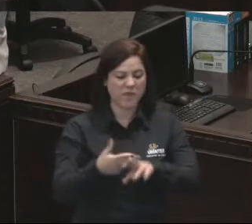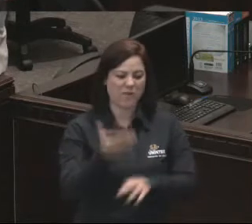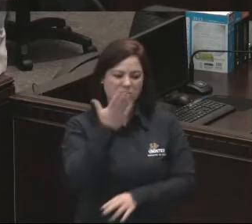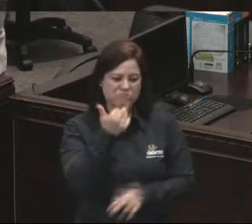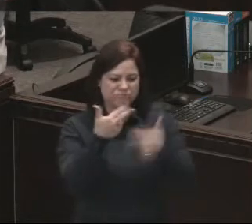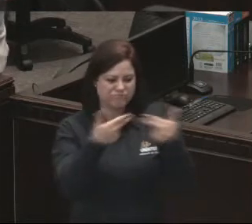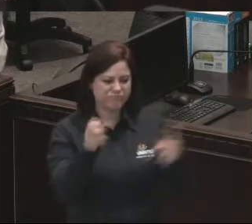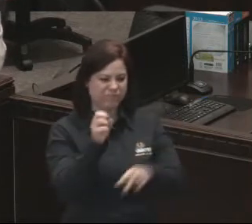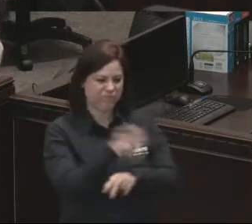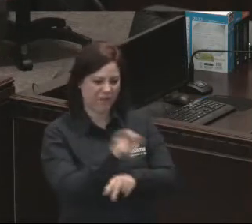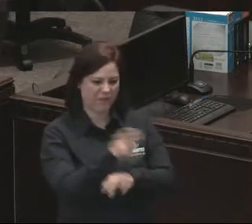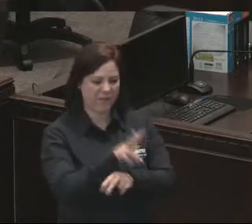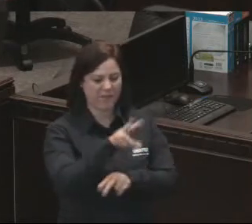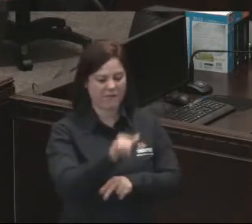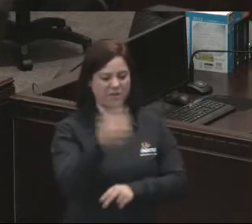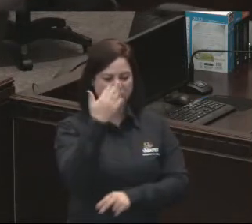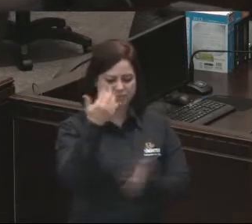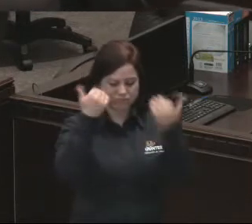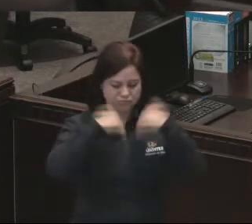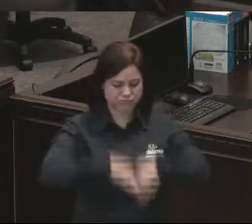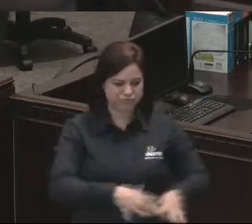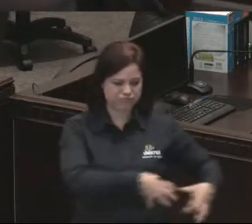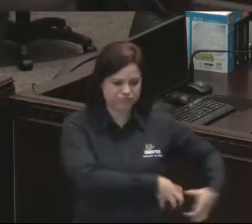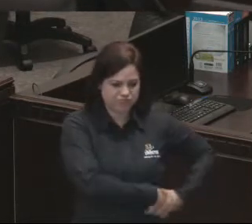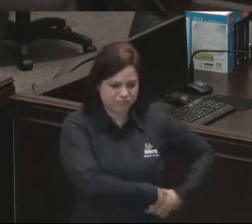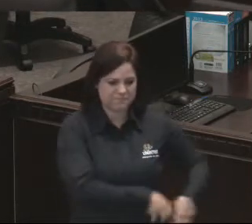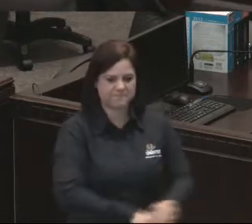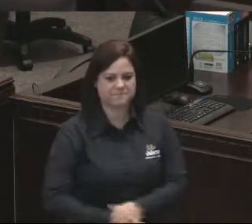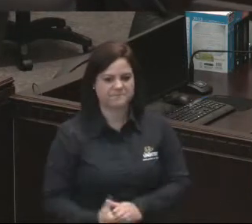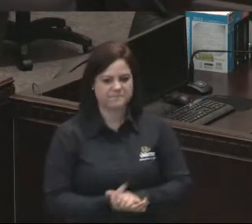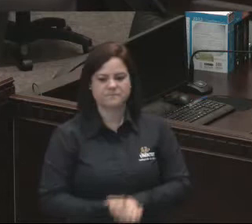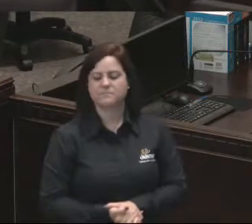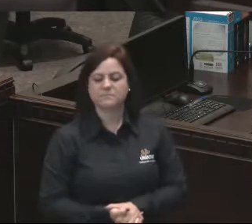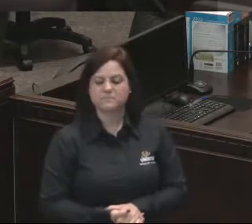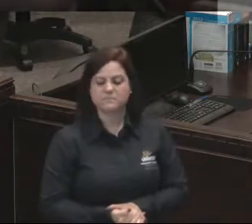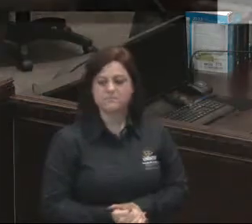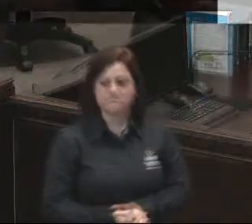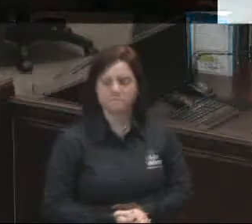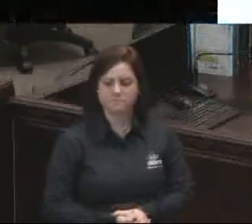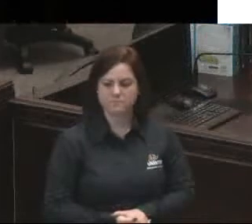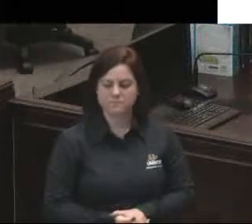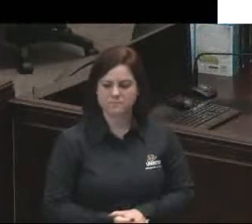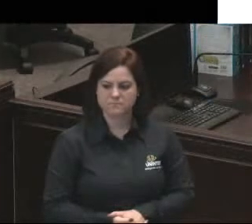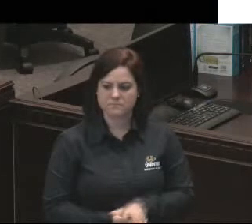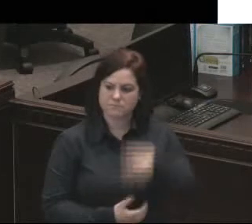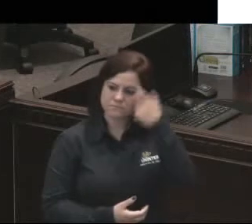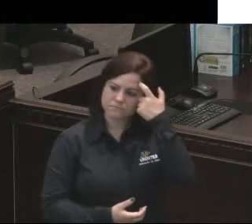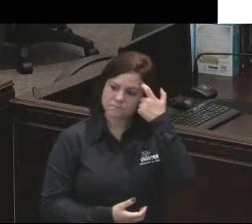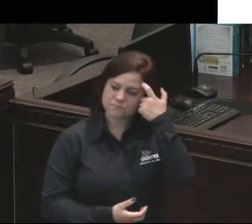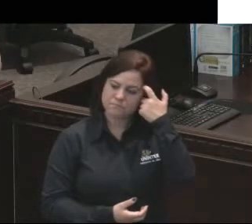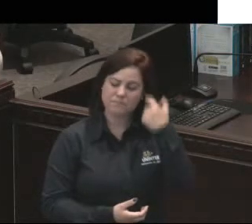iniciais da cadeia até os de topo de cadeia. Então, essa venda aqui ela é bastante alta